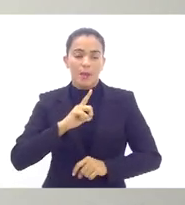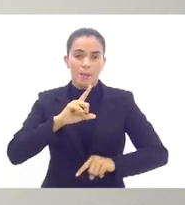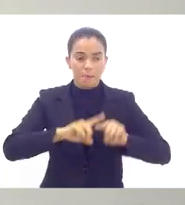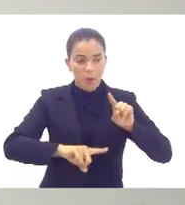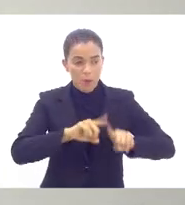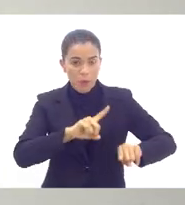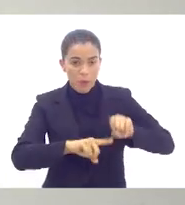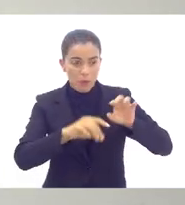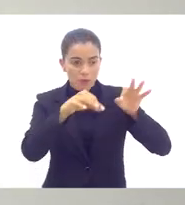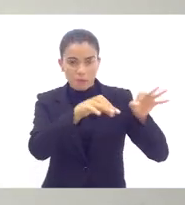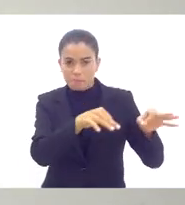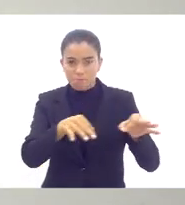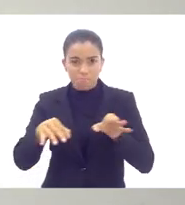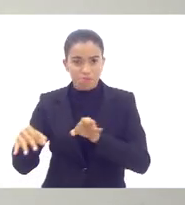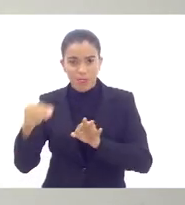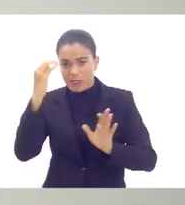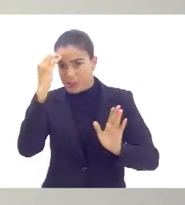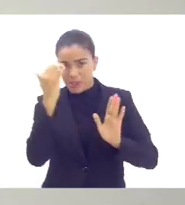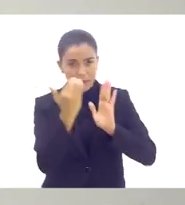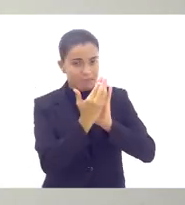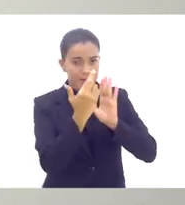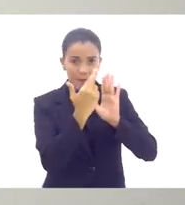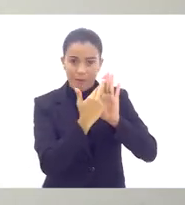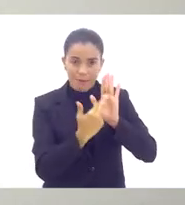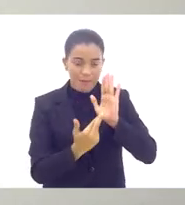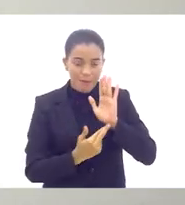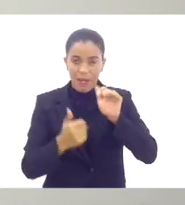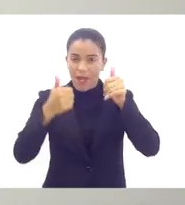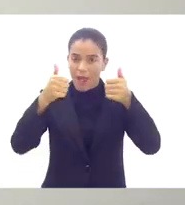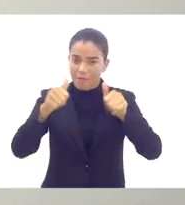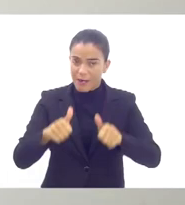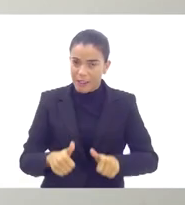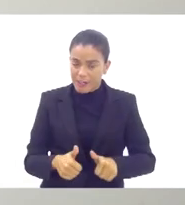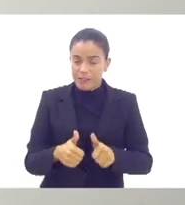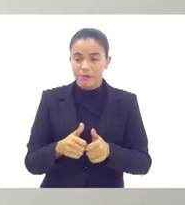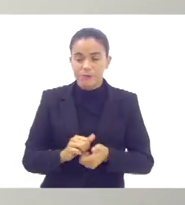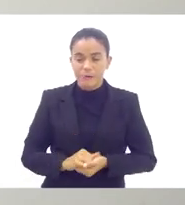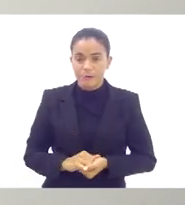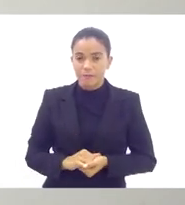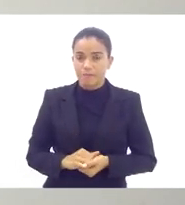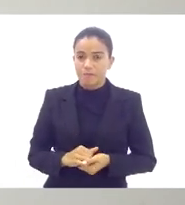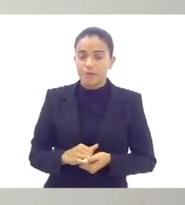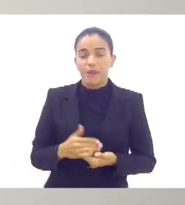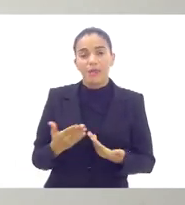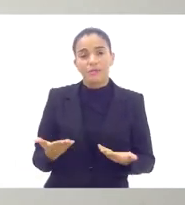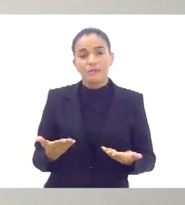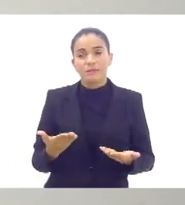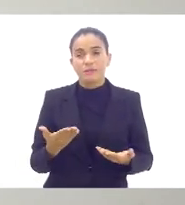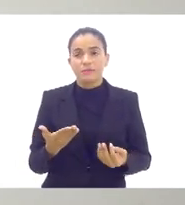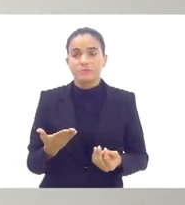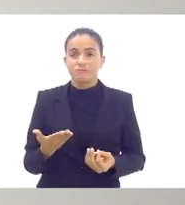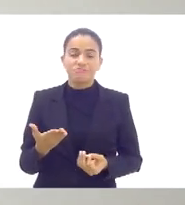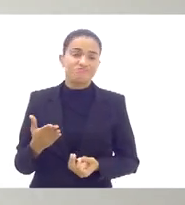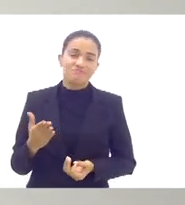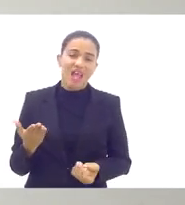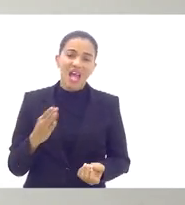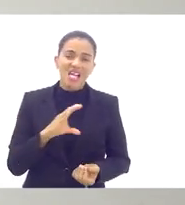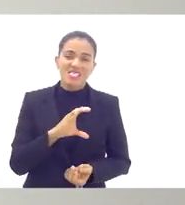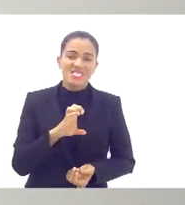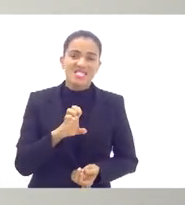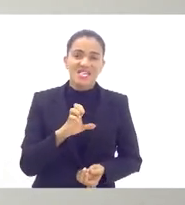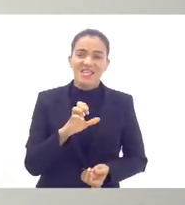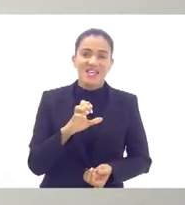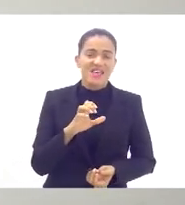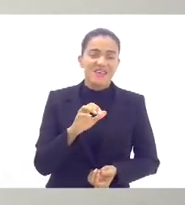produtos, e nós avaliamos, né, para ver quais são os produtos e tudo. E... Assim, no caso, a Cefaz não tem muito a